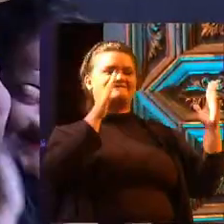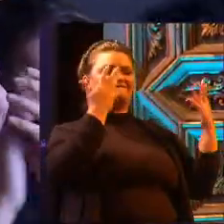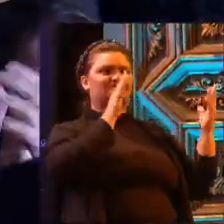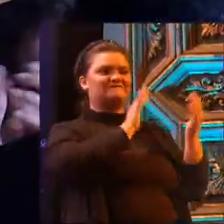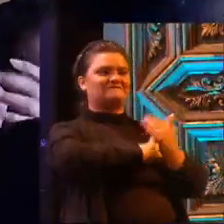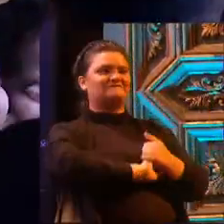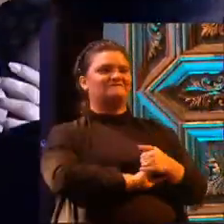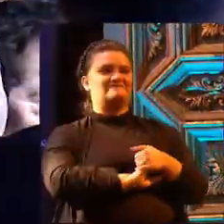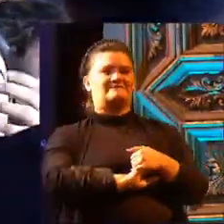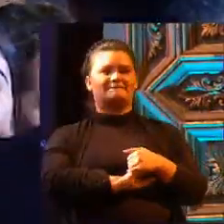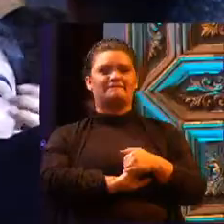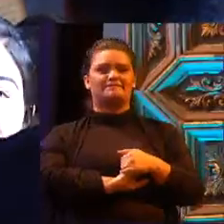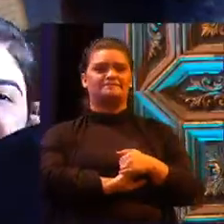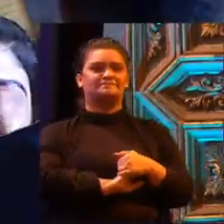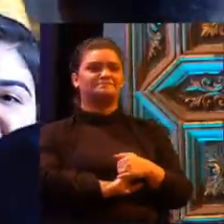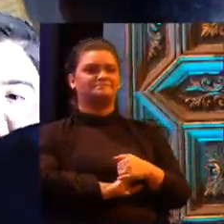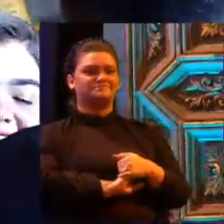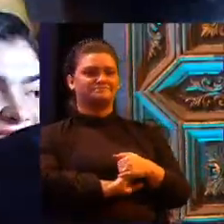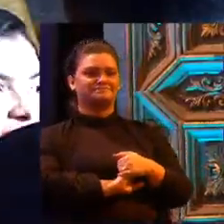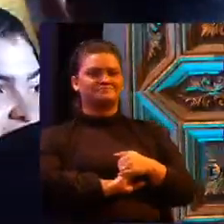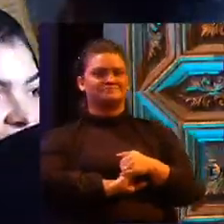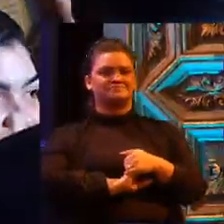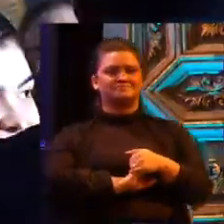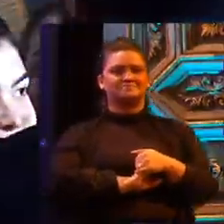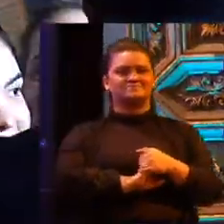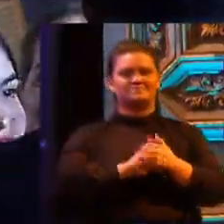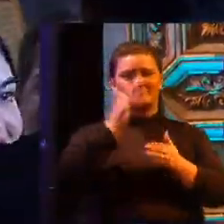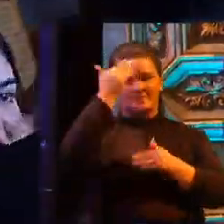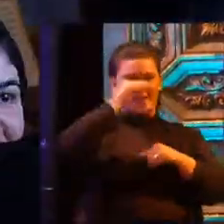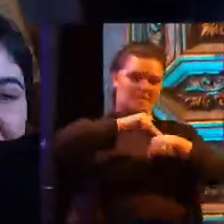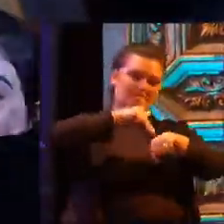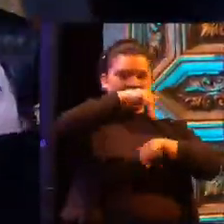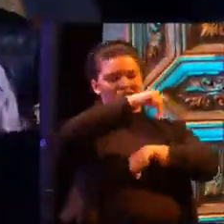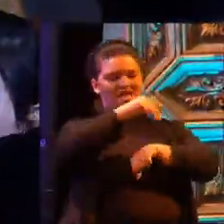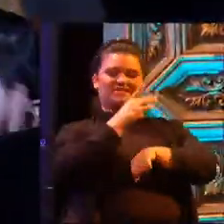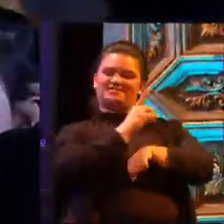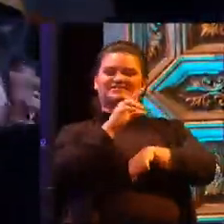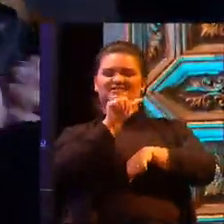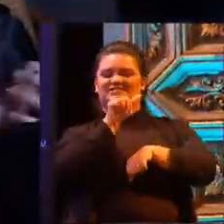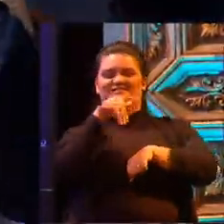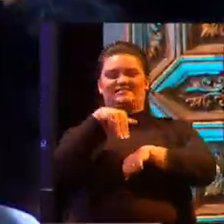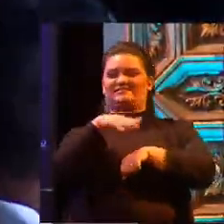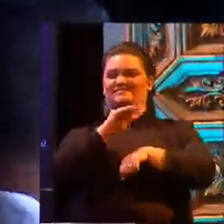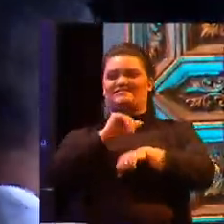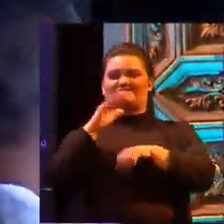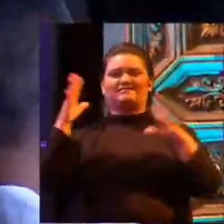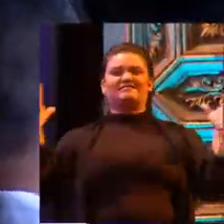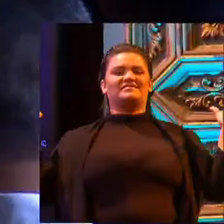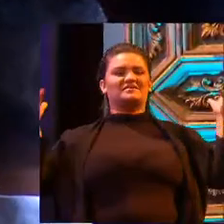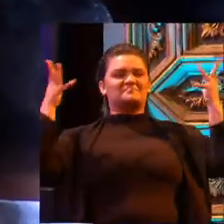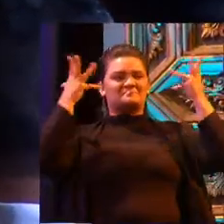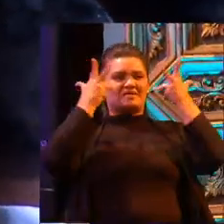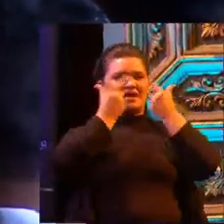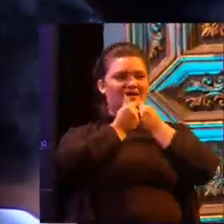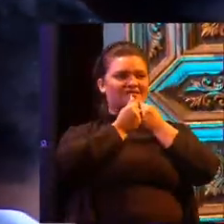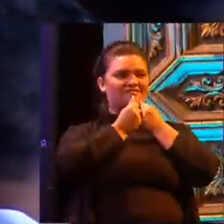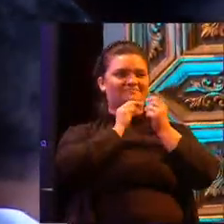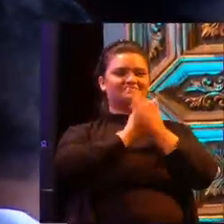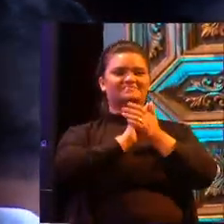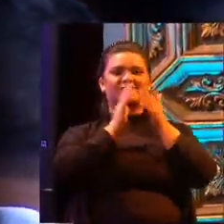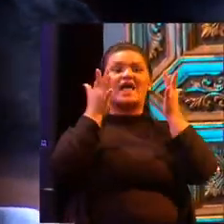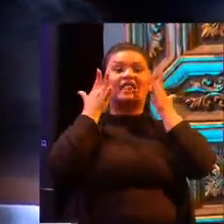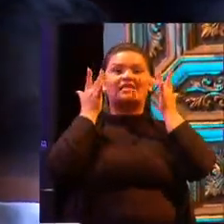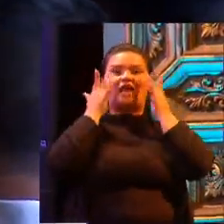de pé, o mestre Damasceno. Mestre Damasceno, gente. Aplausos de pé aqui no Teatro da